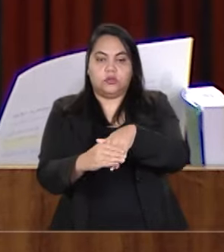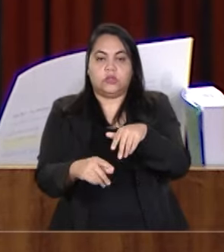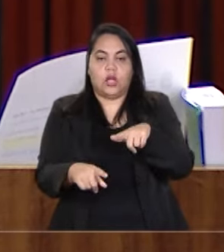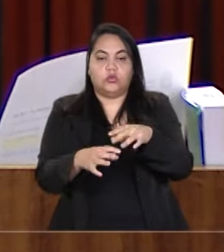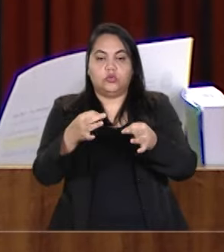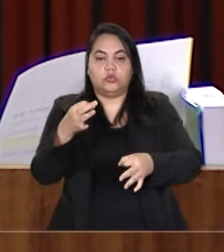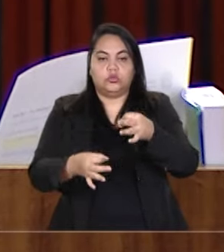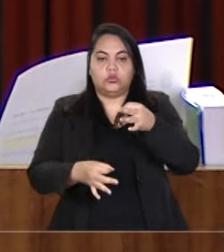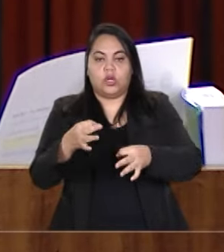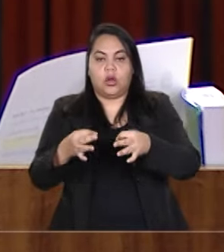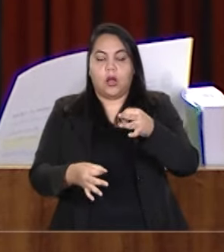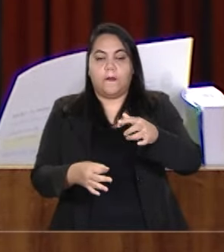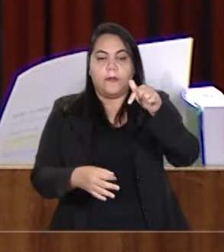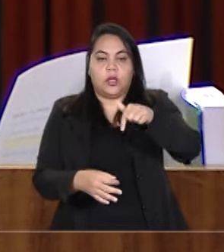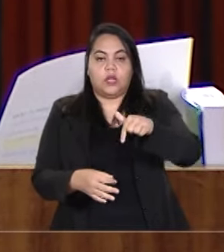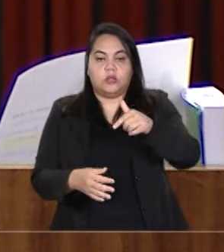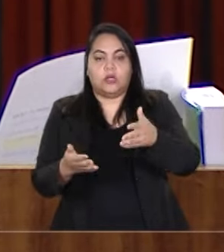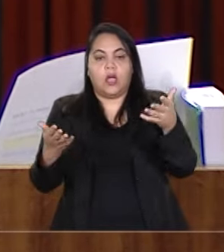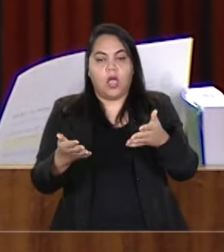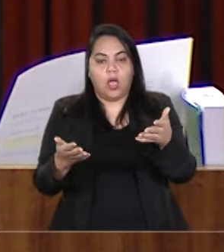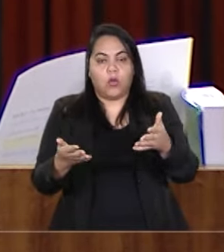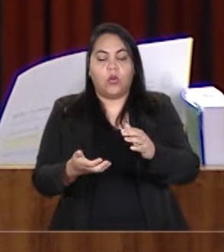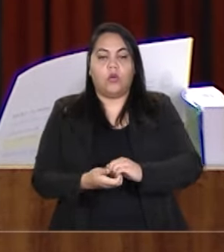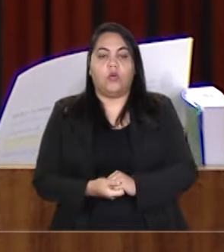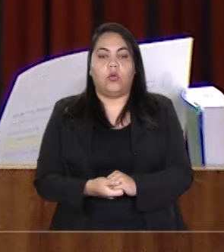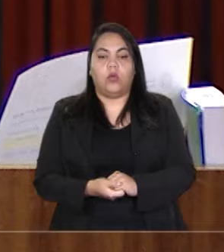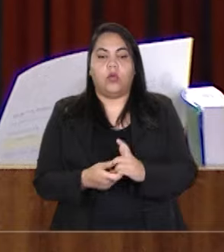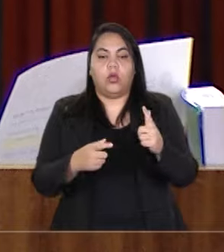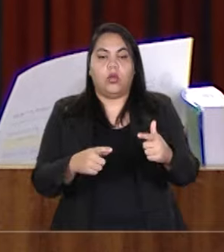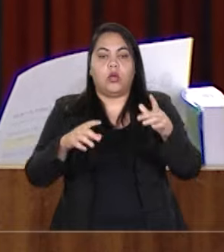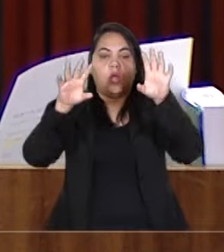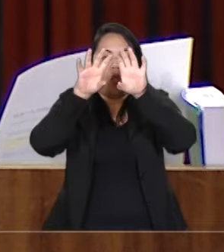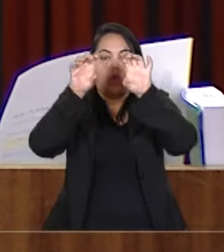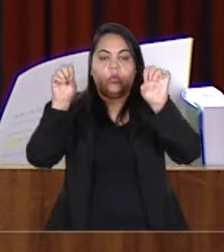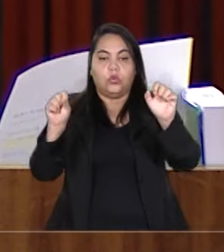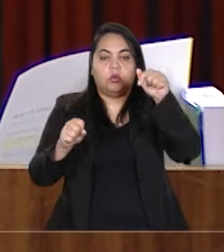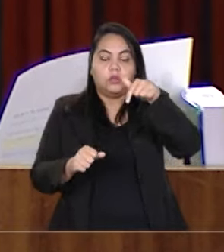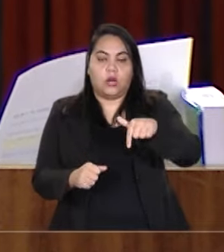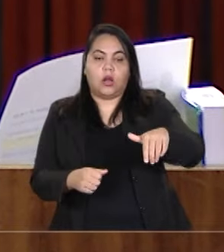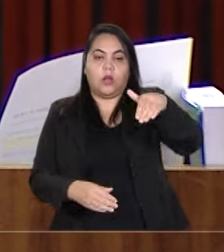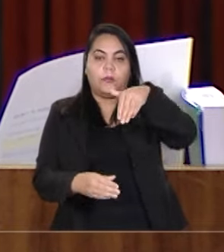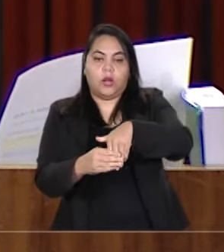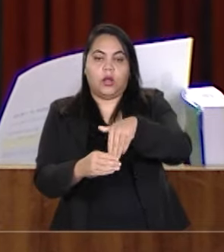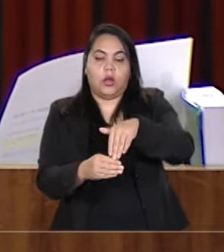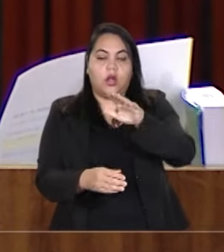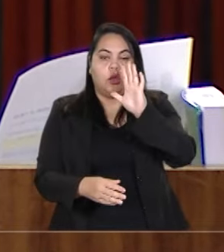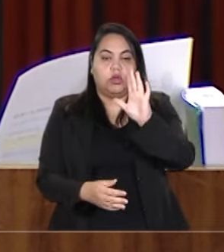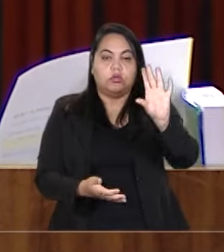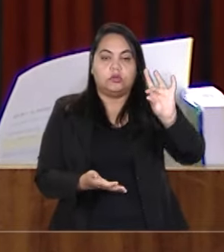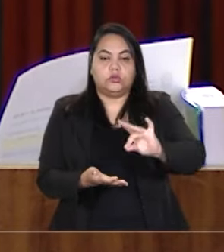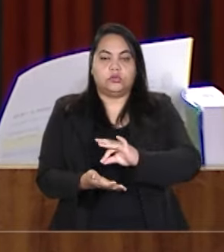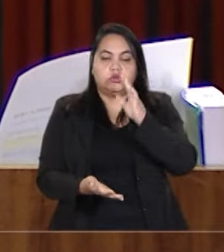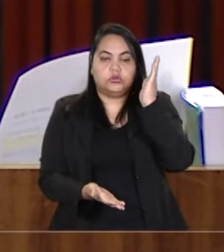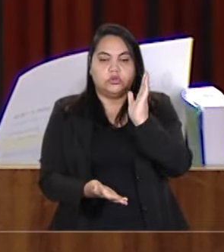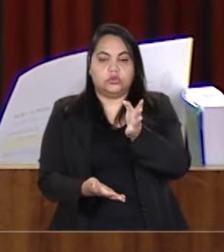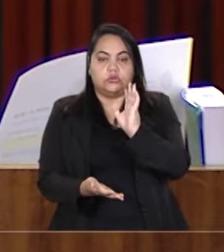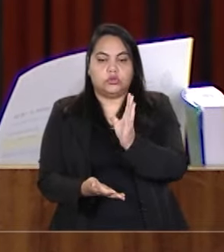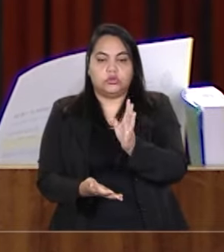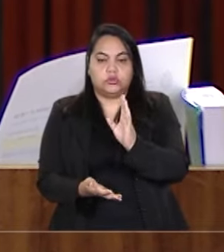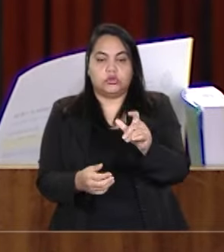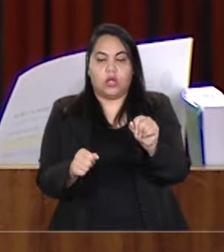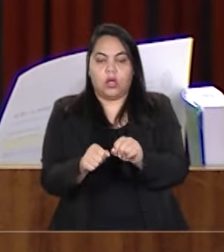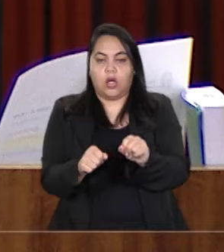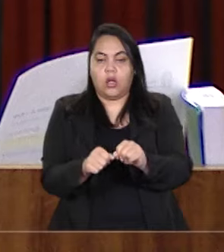serão feitos considerando este momento. O Tribunal Superior Eleitoral já realizou todas, como vem